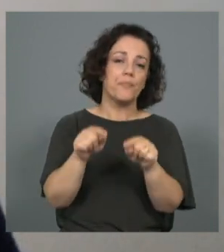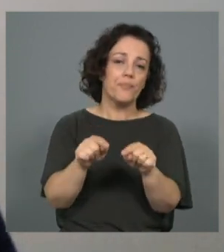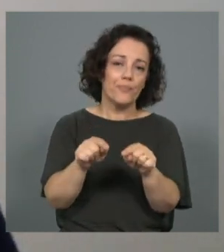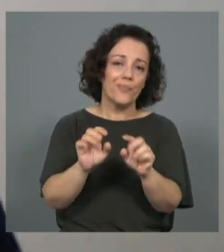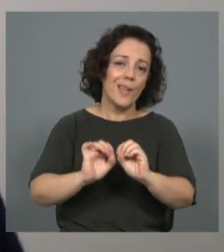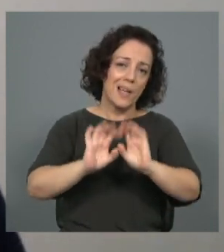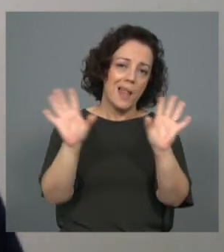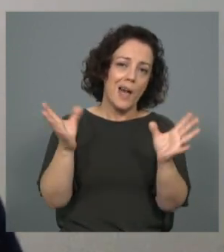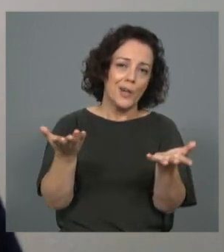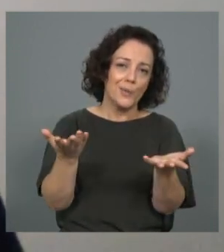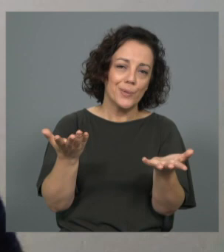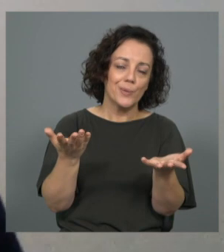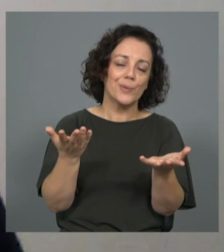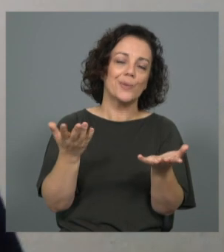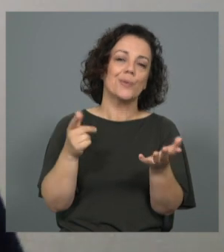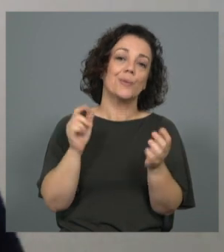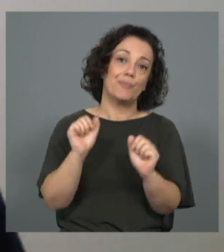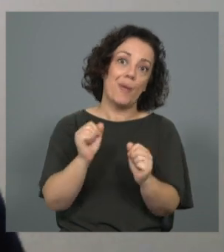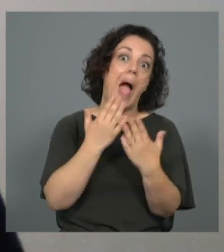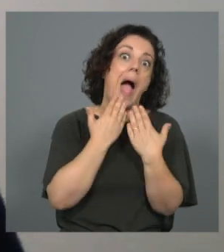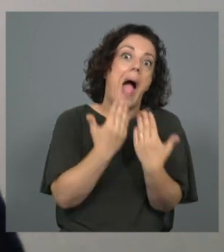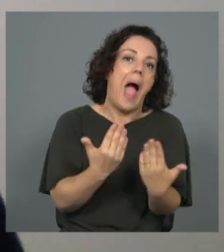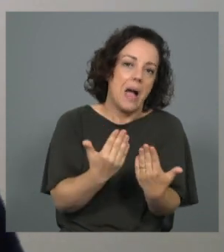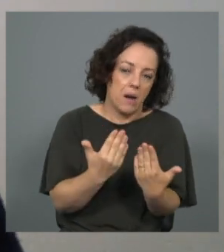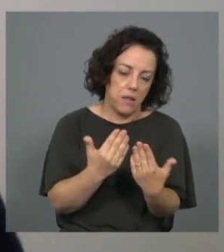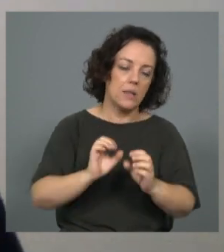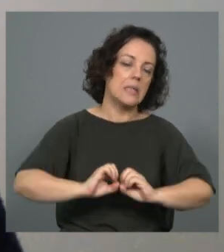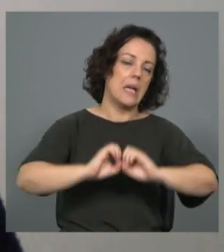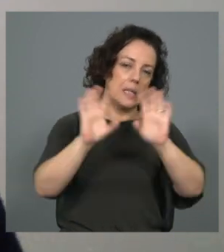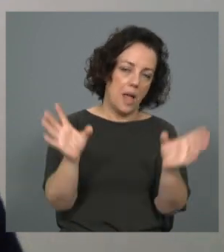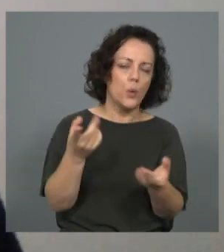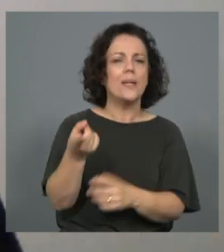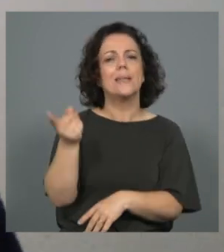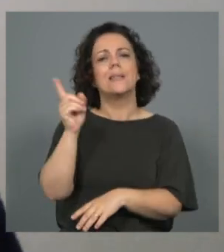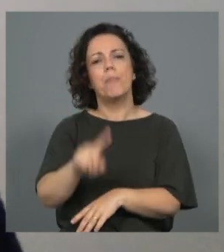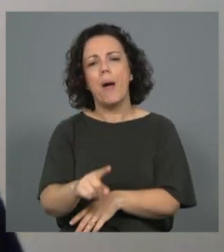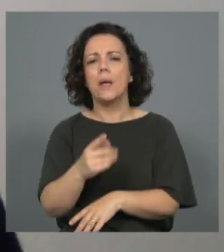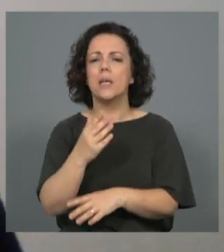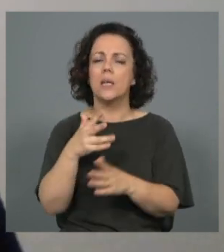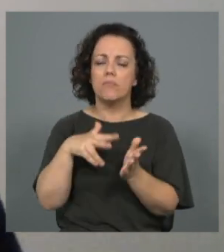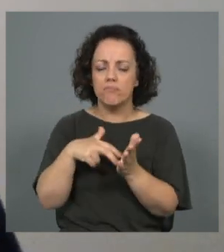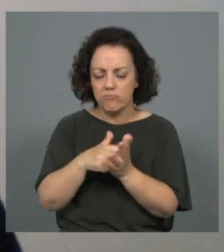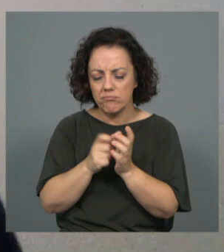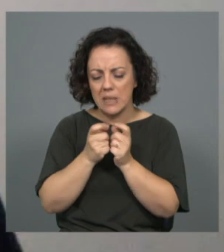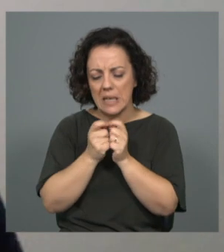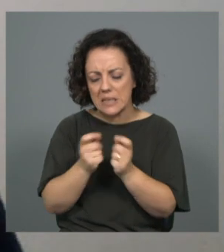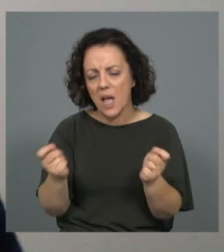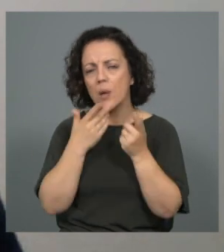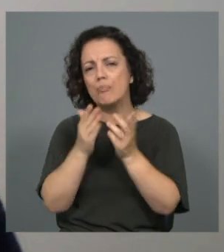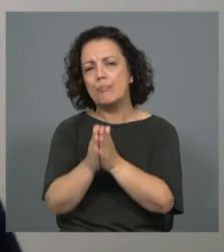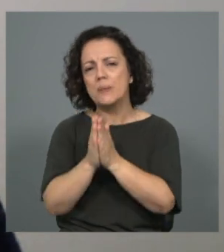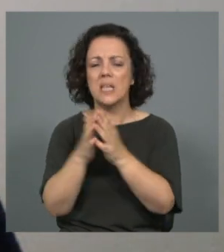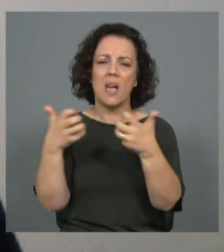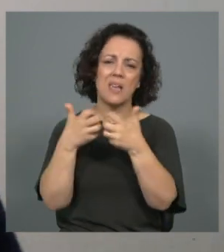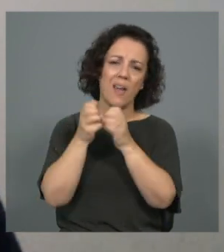momentos de oração, que serão de ação de graças, naturalmente, mas também pedirmos e rezarmos pelo fim da guerra, a